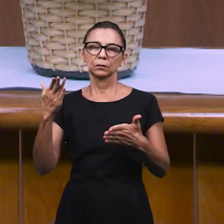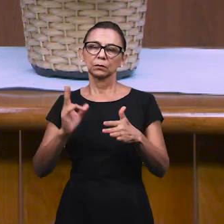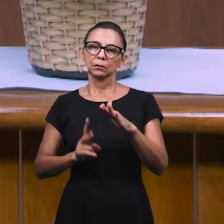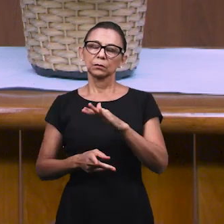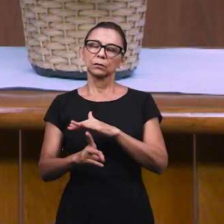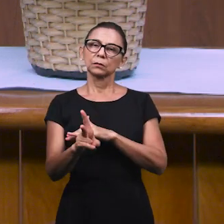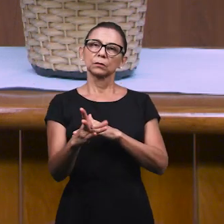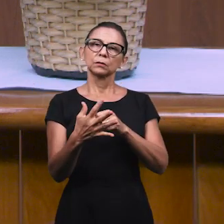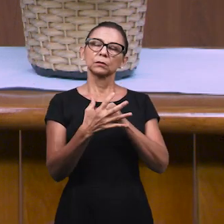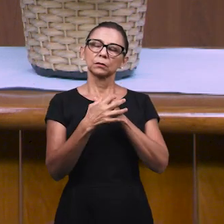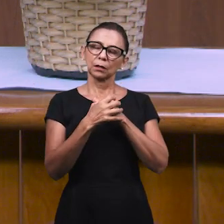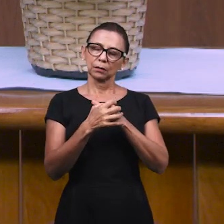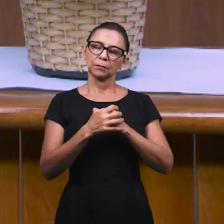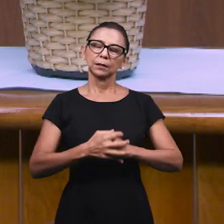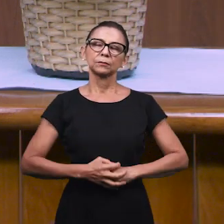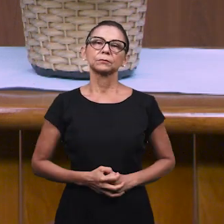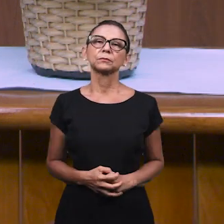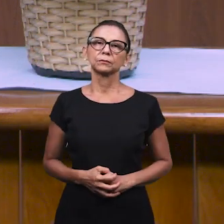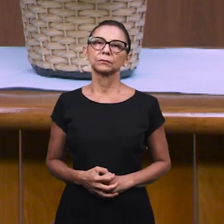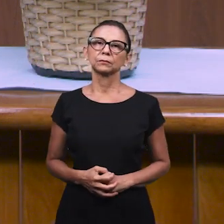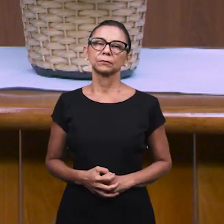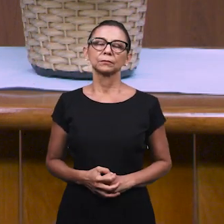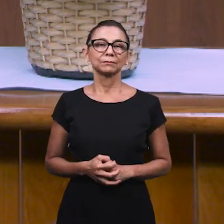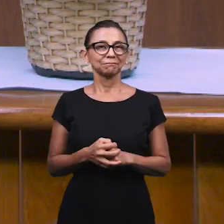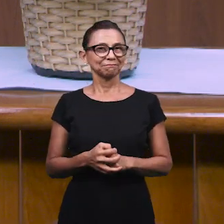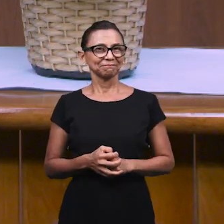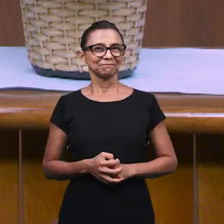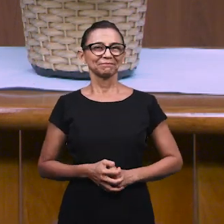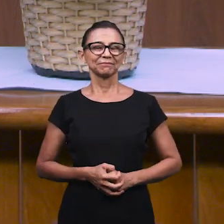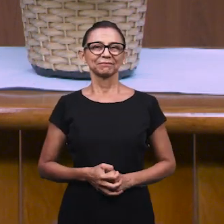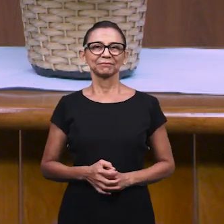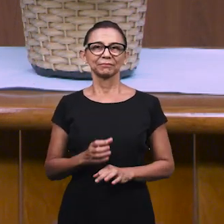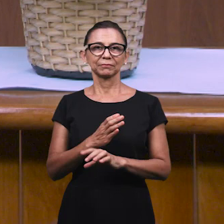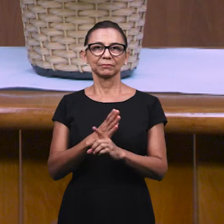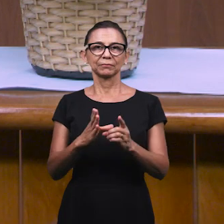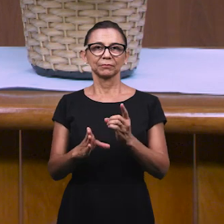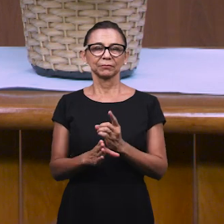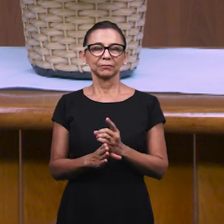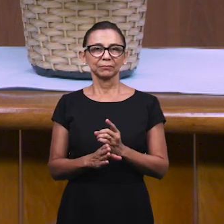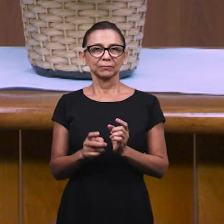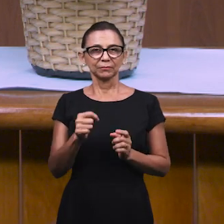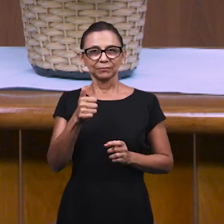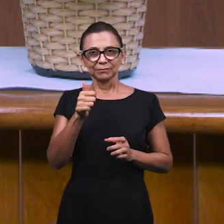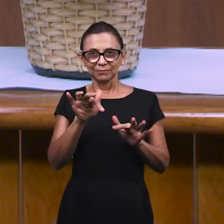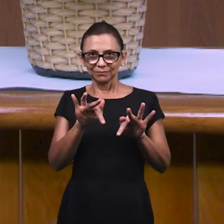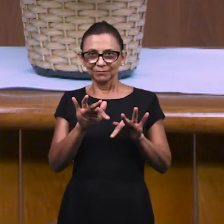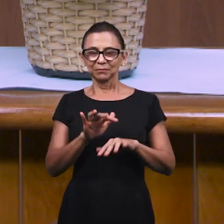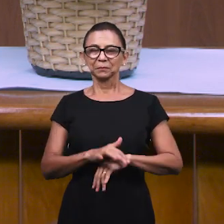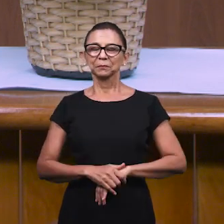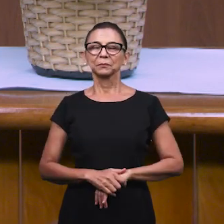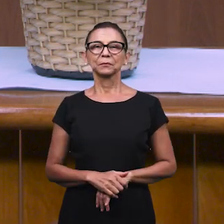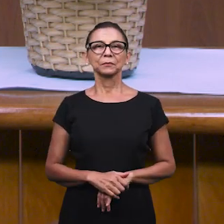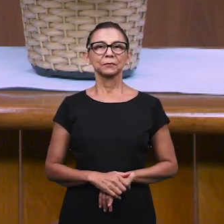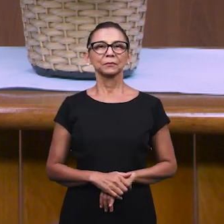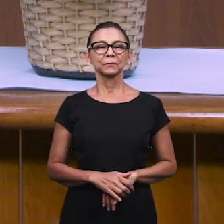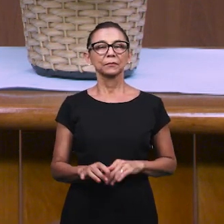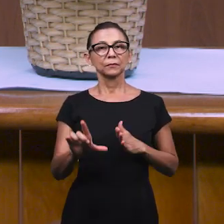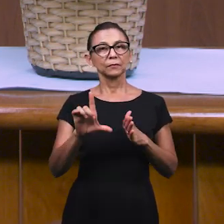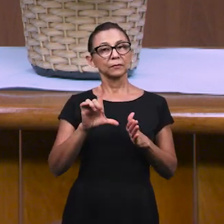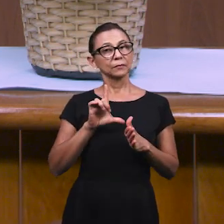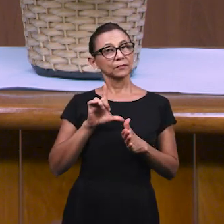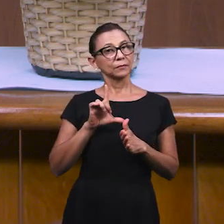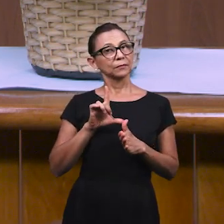Deus, hoje e para todo sempre. Amém. Amém. Nosso culto está terminando, mas queremos deixar com os